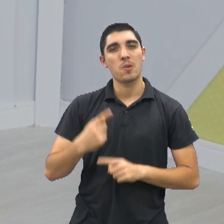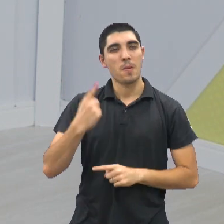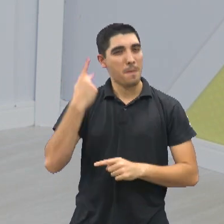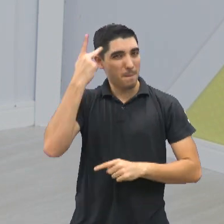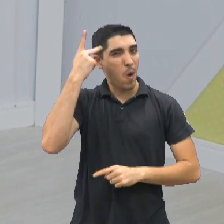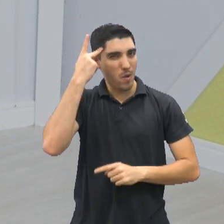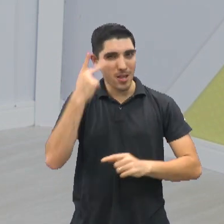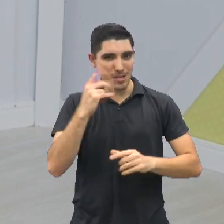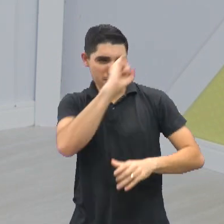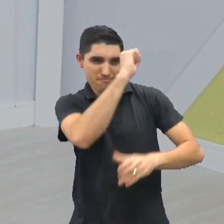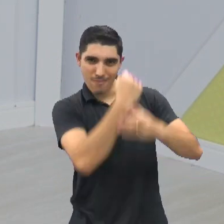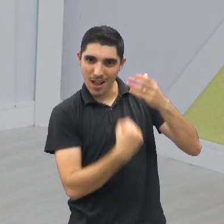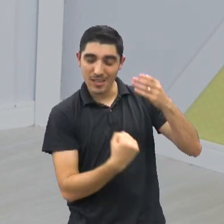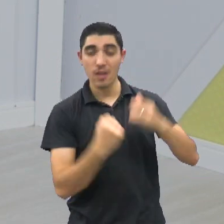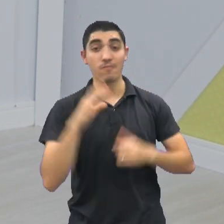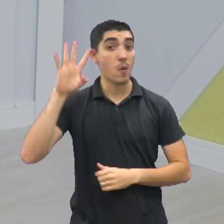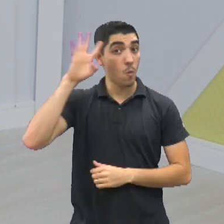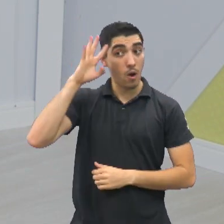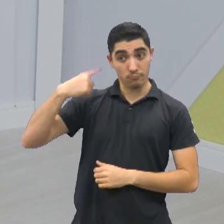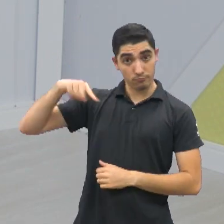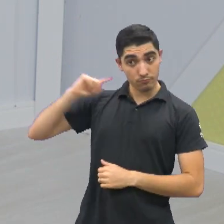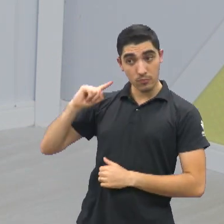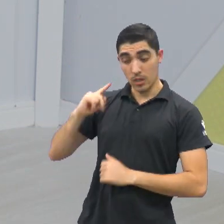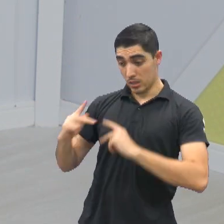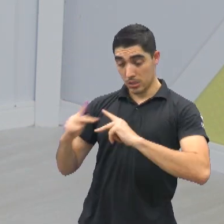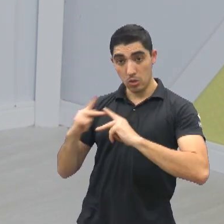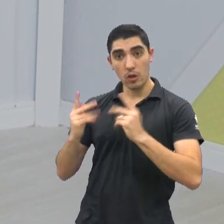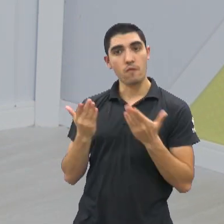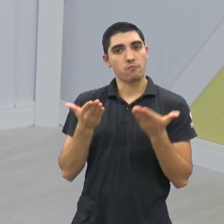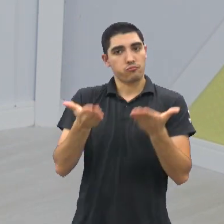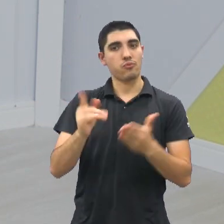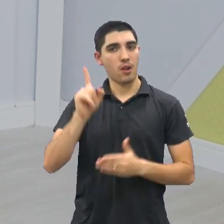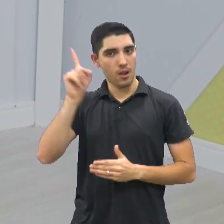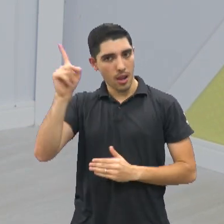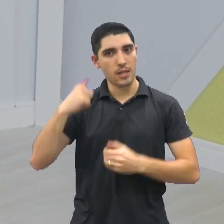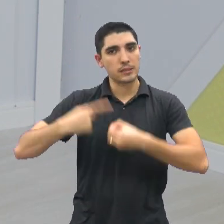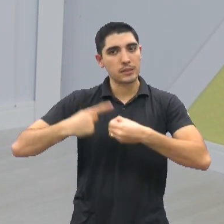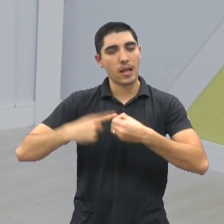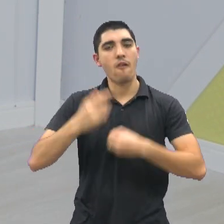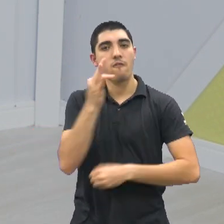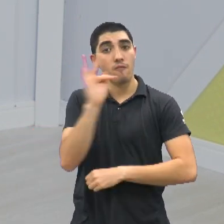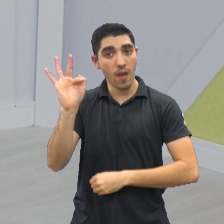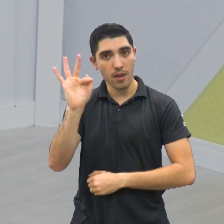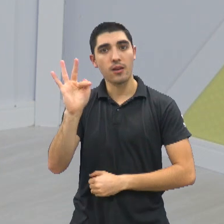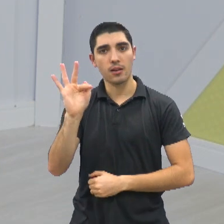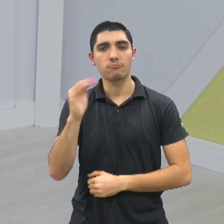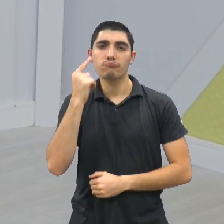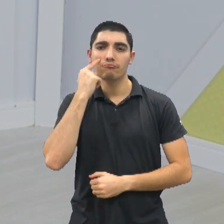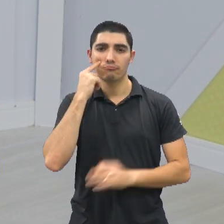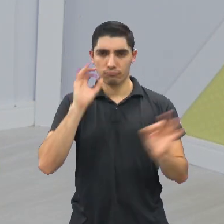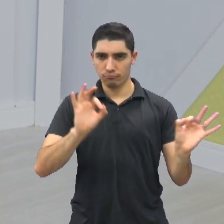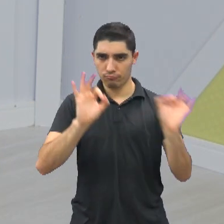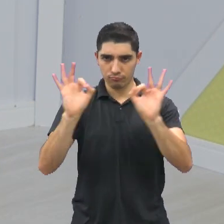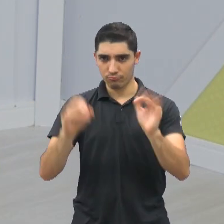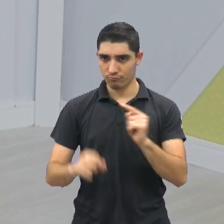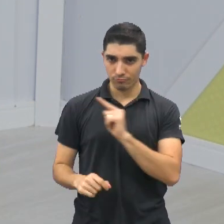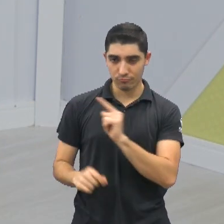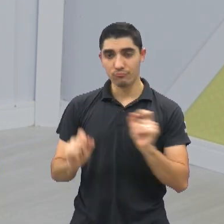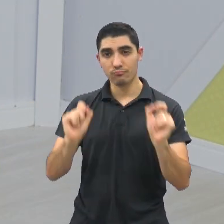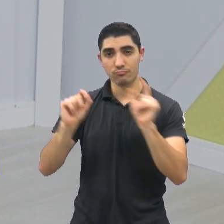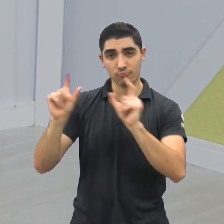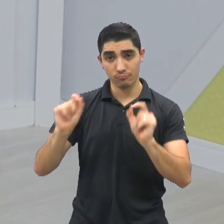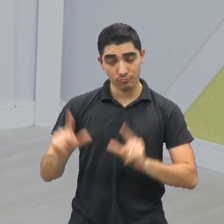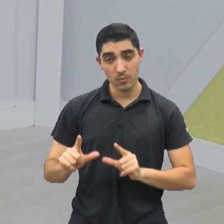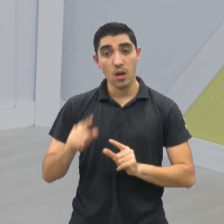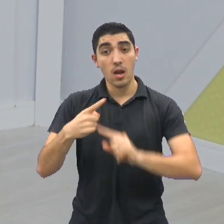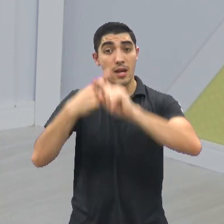quarta-feira São José foi até Franca para o jogo dois dos playoffs das finais Cadê as imagens aí solta aí Mateus as finais do campeonato paulista